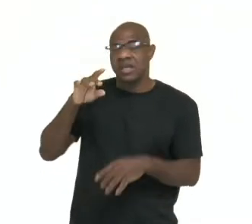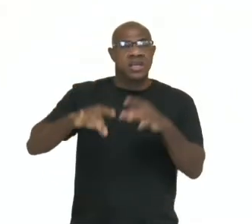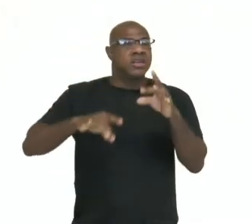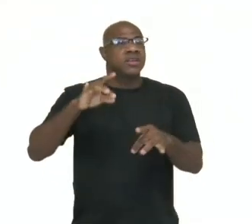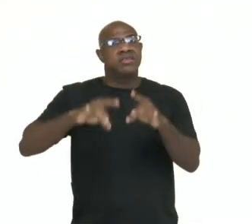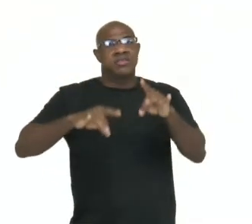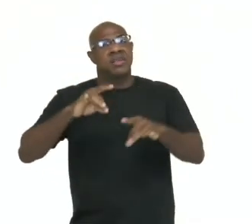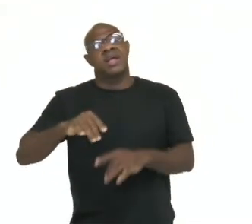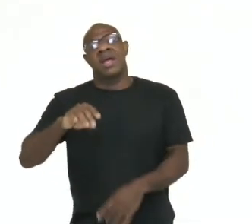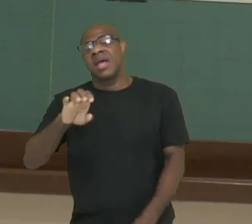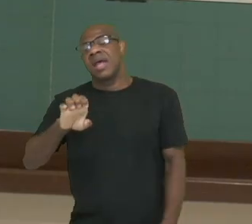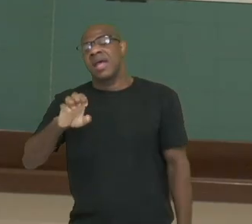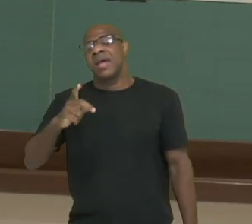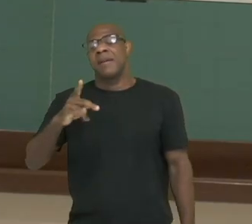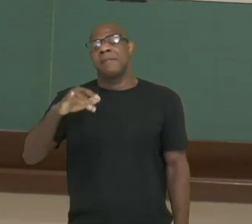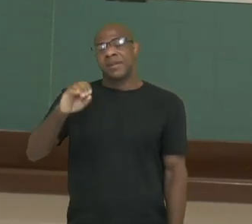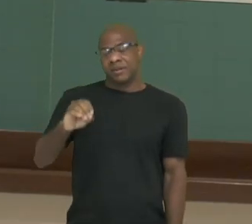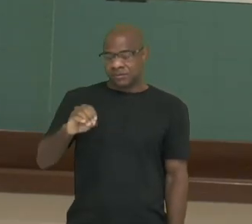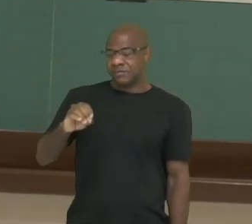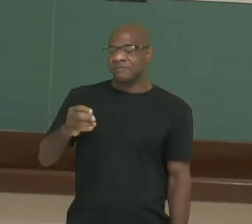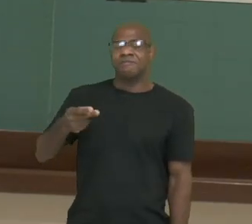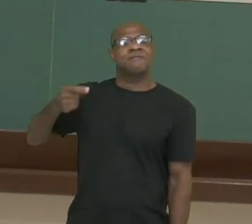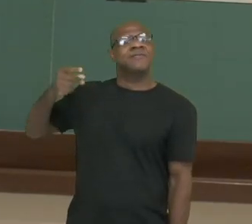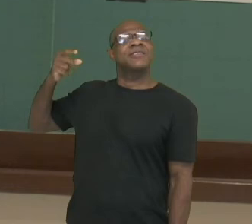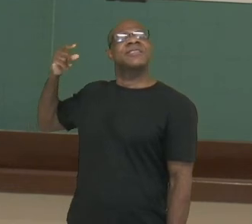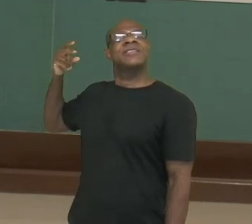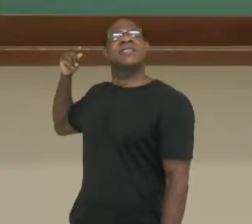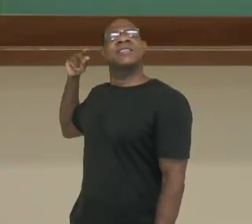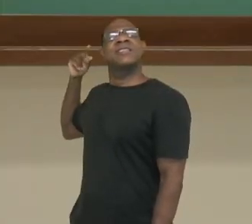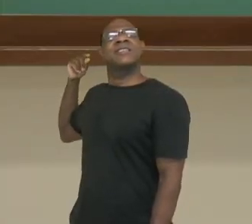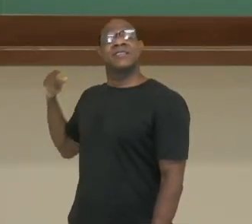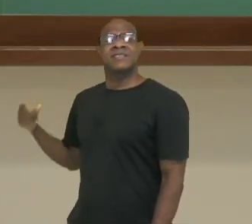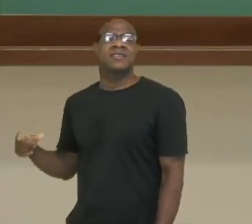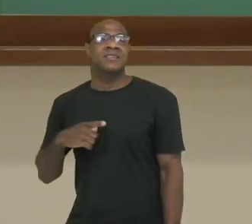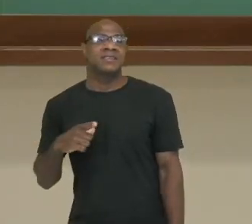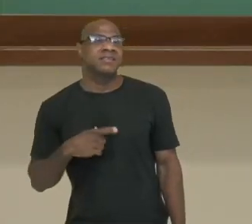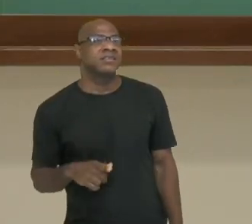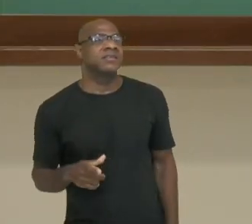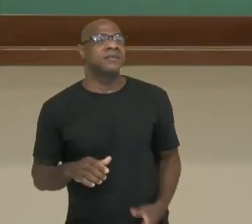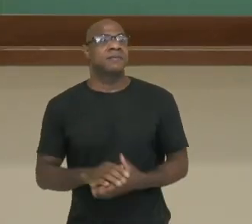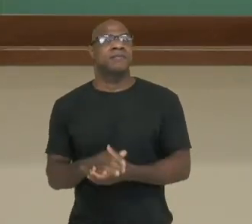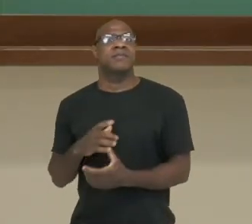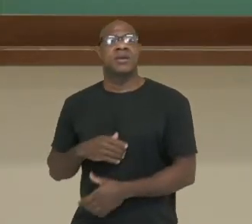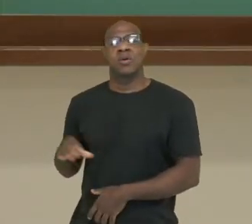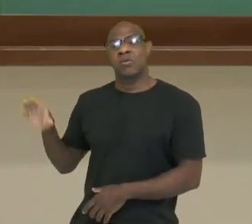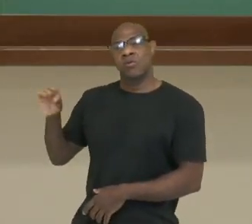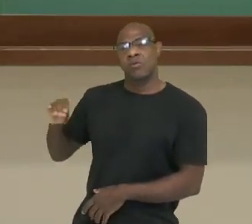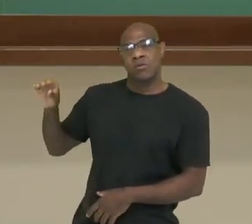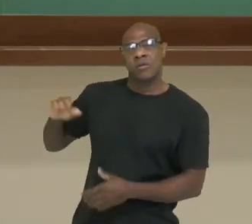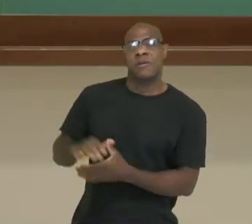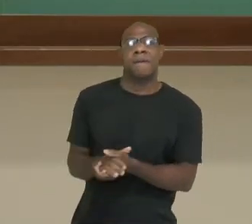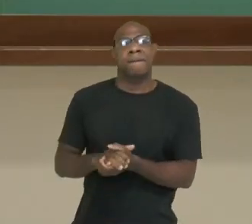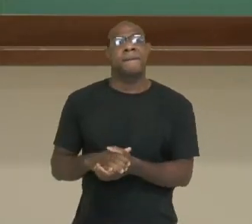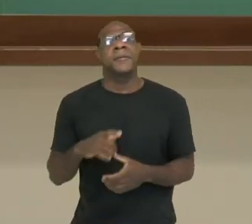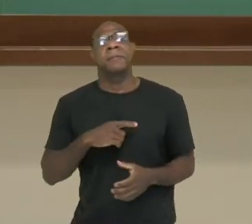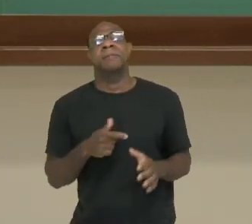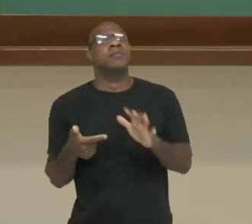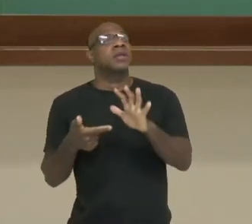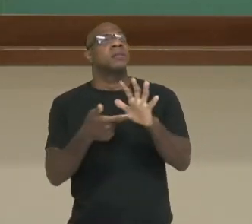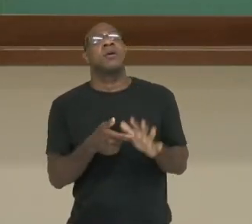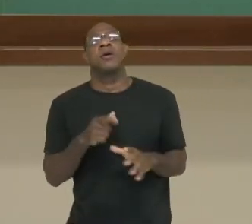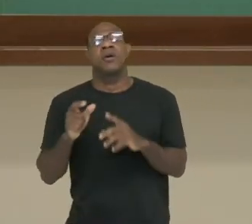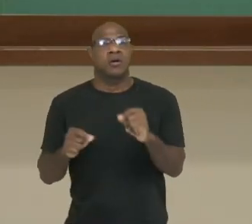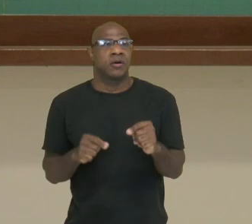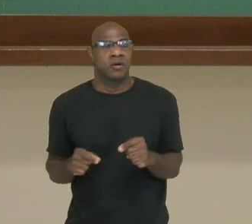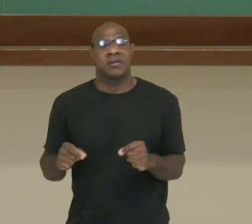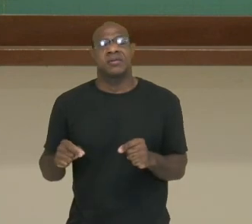grego, na origem do teatro, ele já estava ali presente através do coro, seus ditirambos, né, as cantigas que traziam tanto a questão